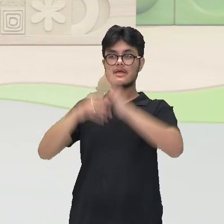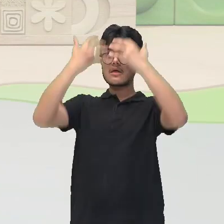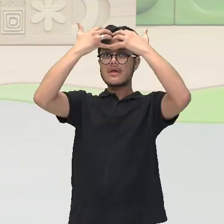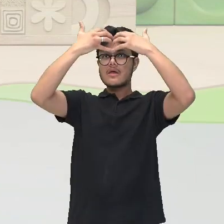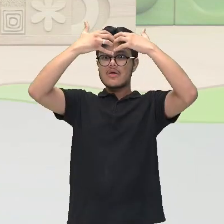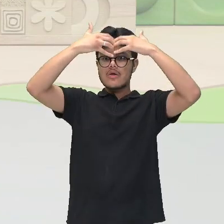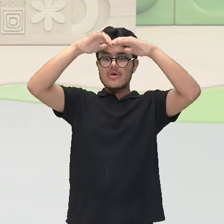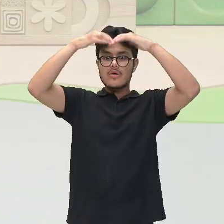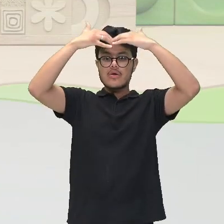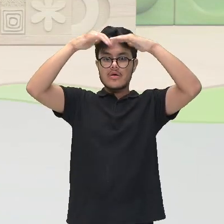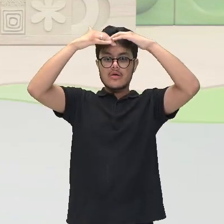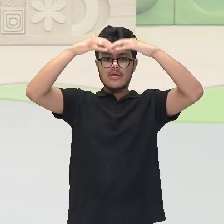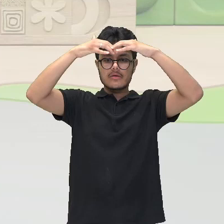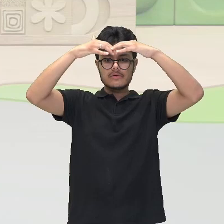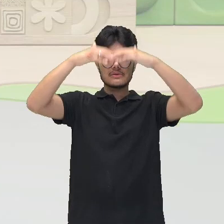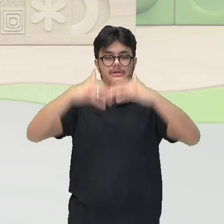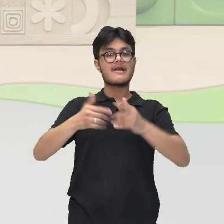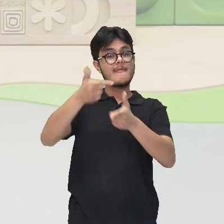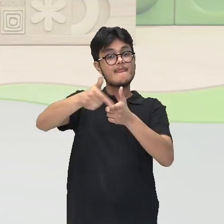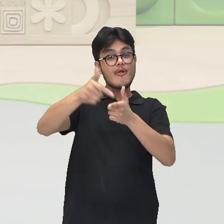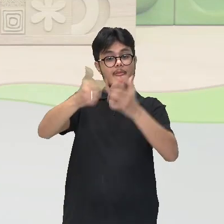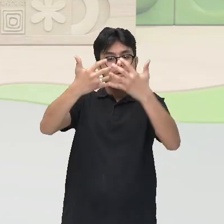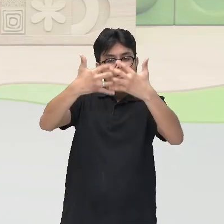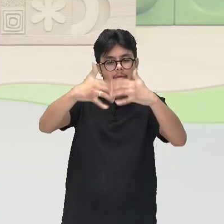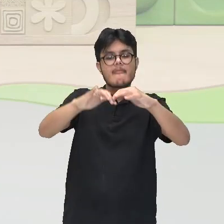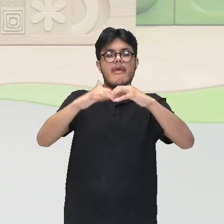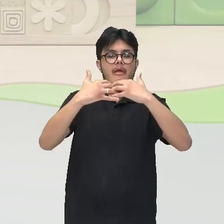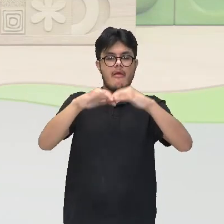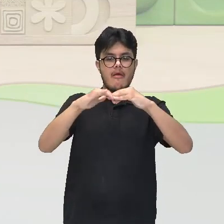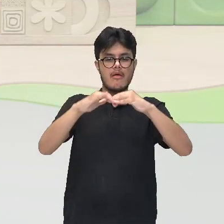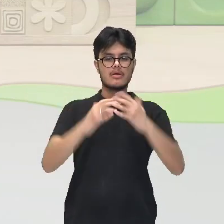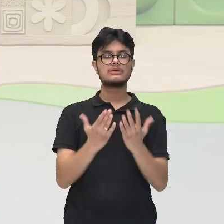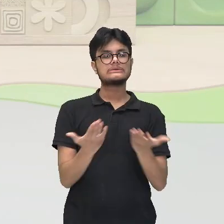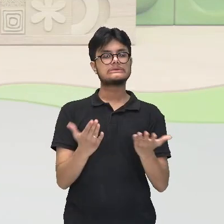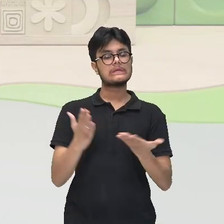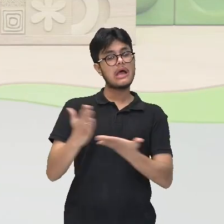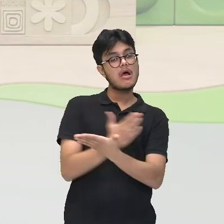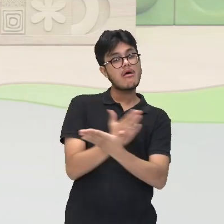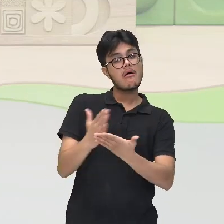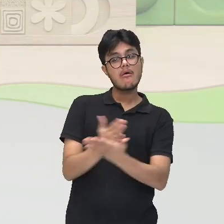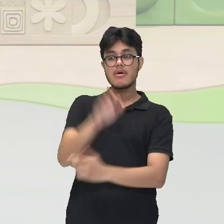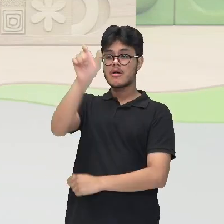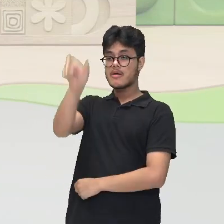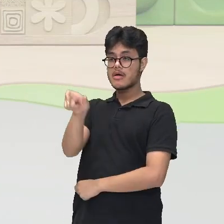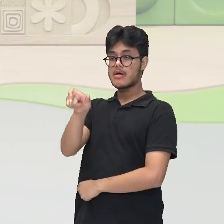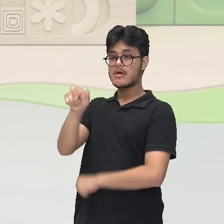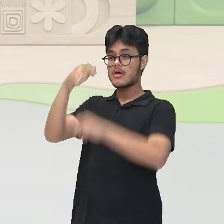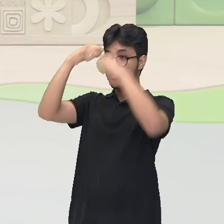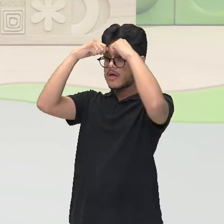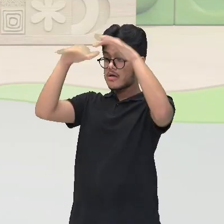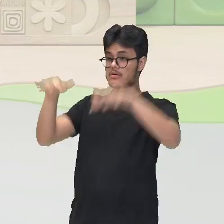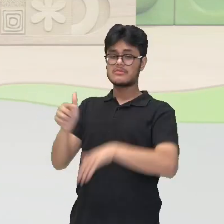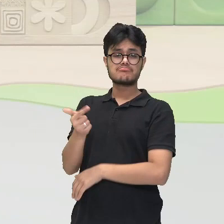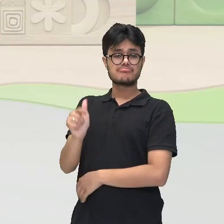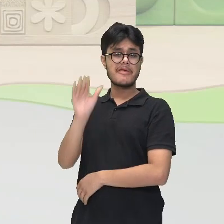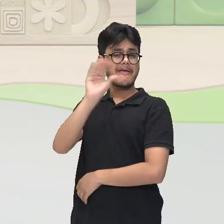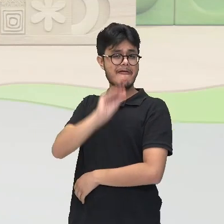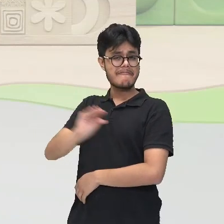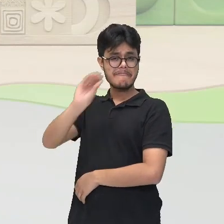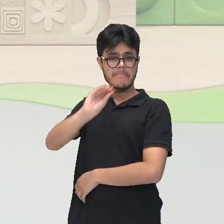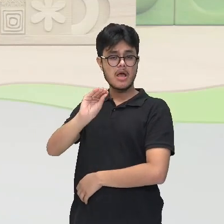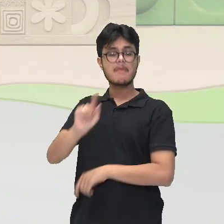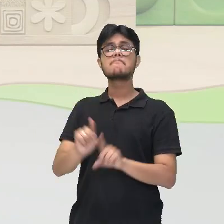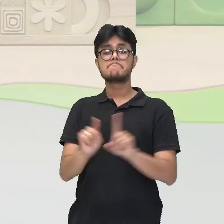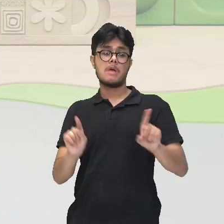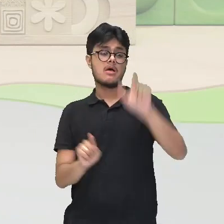desenvolvimento neurológico, certo? Então, tem autistas que não conseguem falar, mas tem autistas que falam.